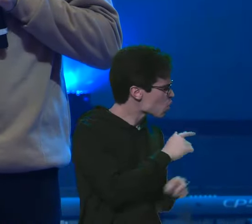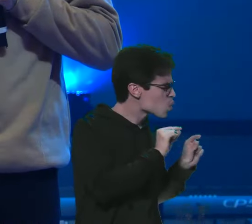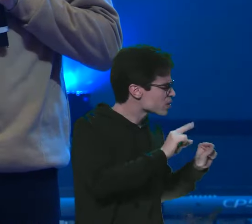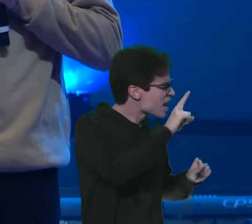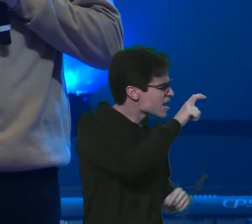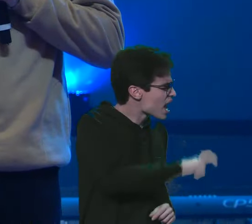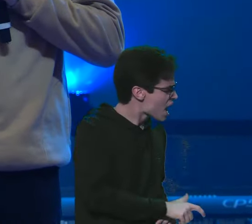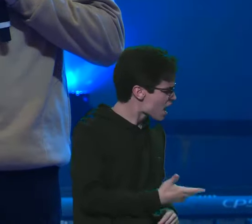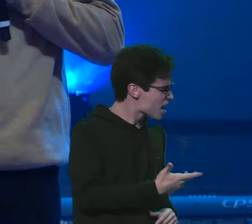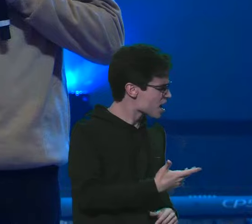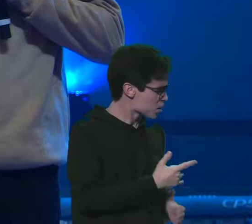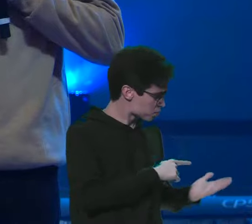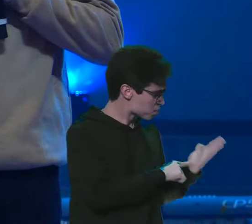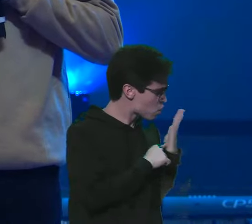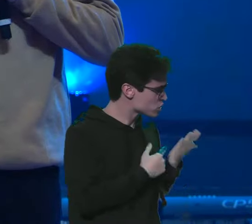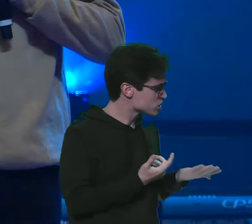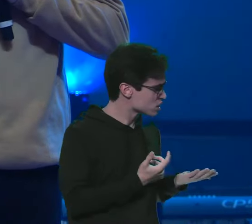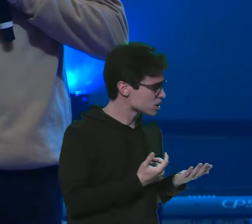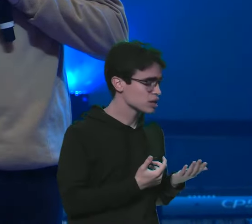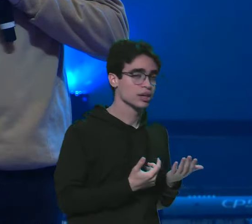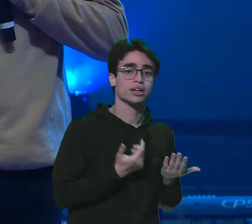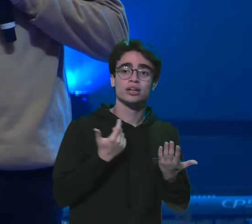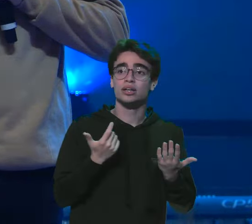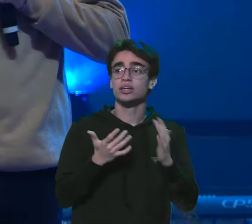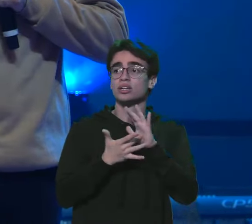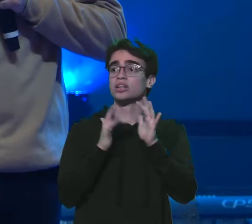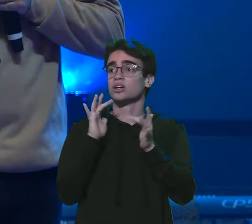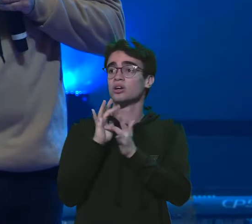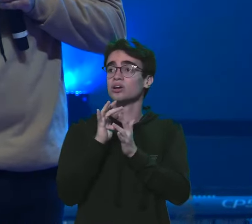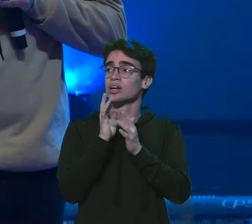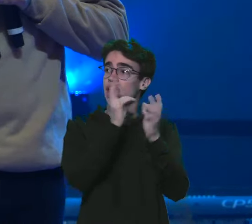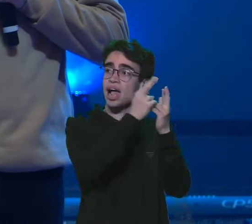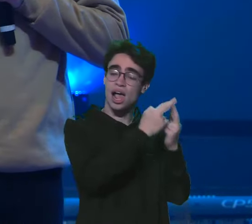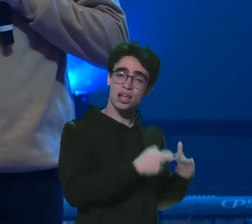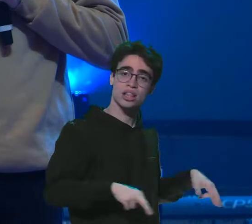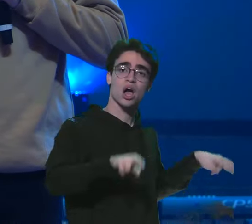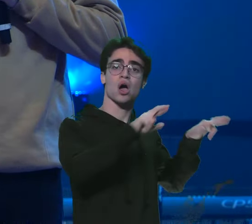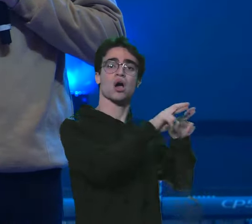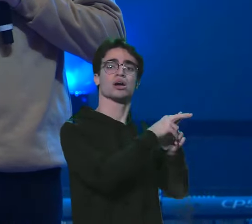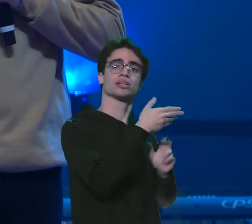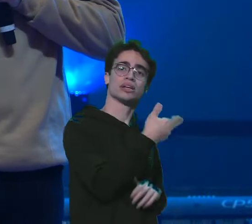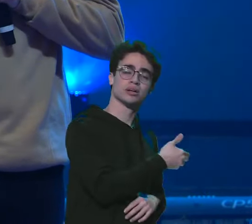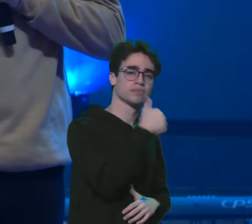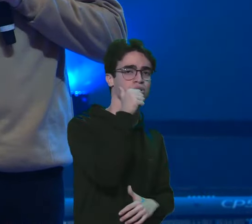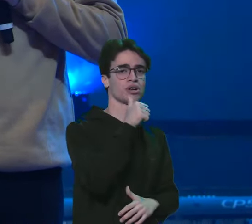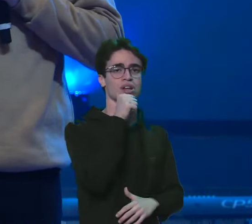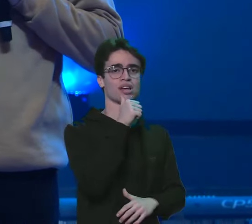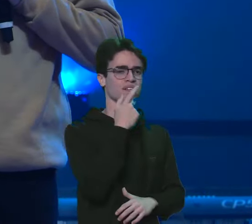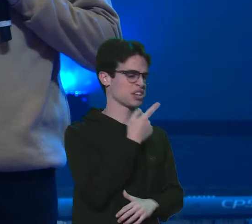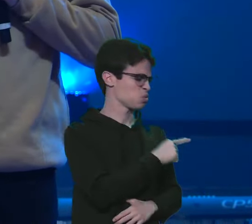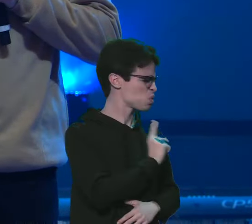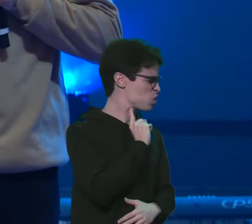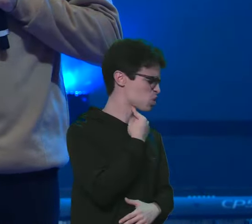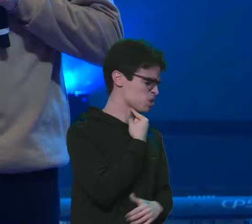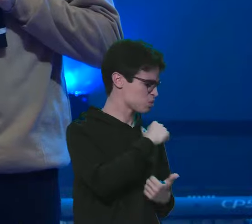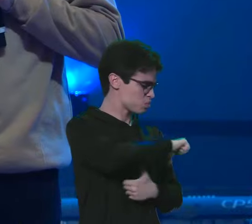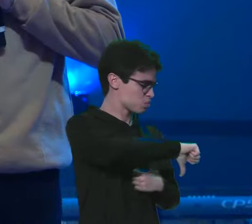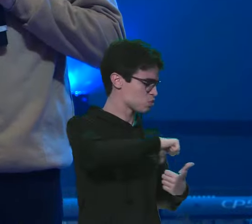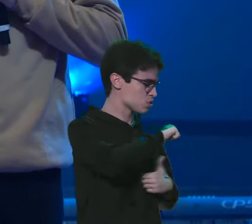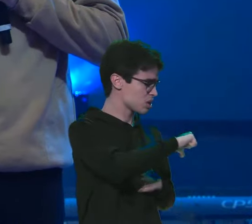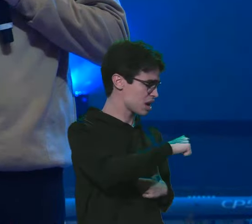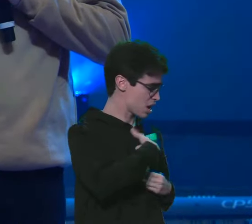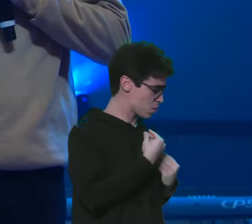apresente. Ele estava restaurando o lugar daquela mulher na sociedade. Você não é impura, você é sarada por